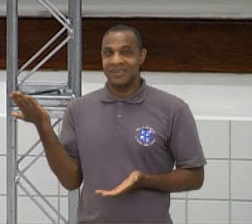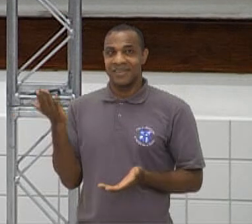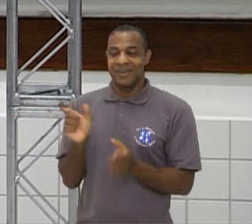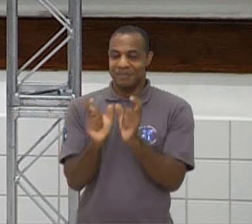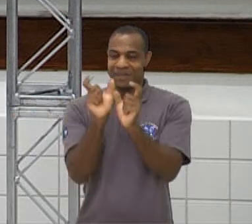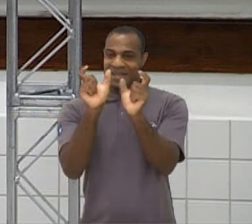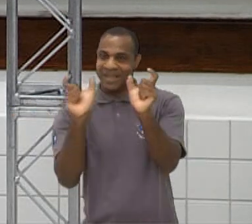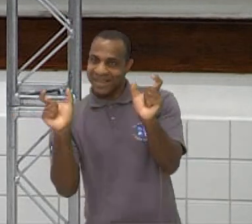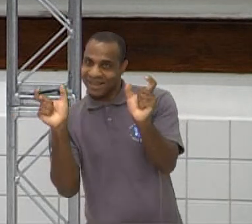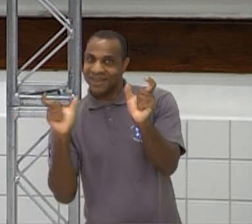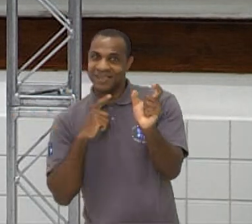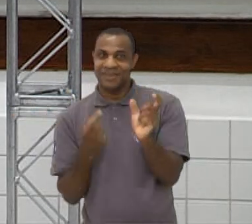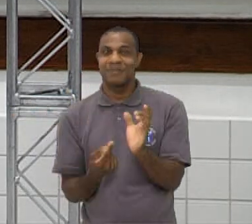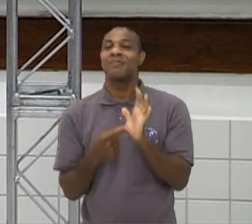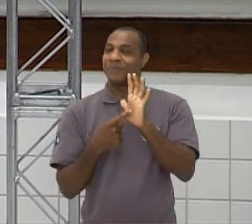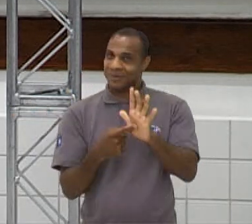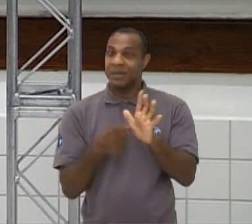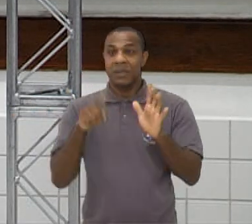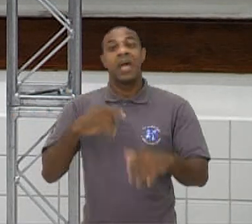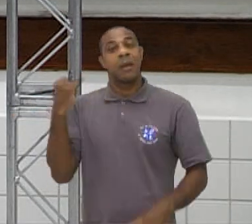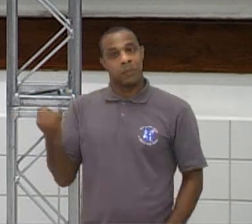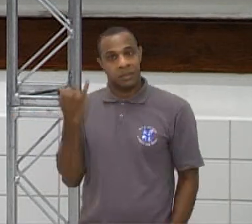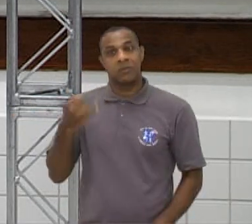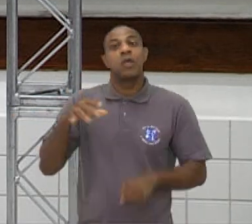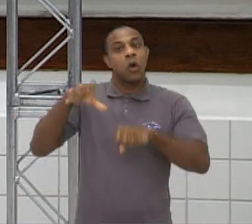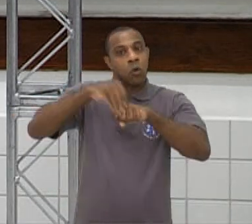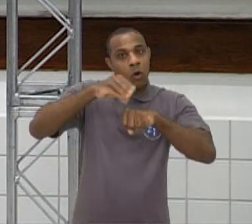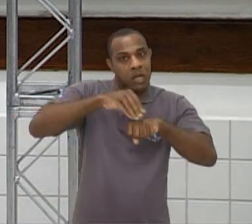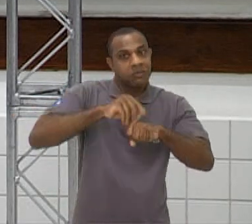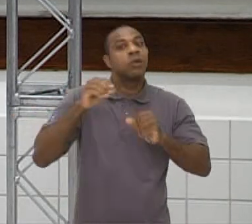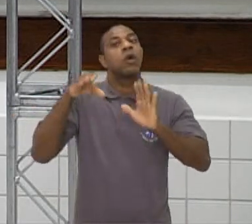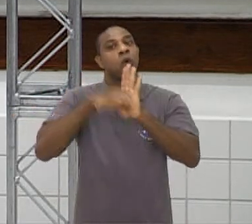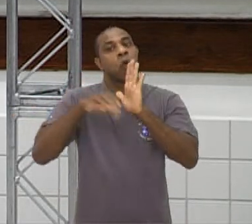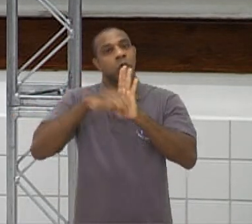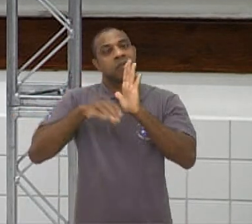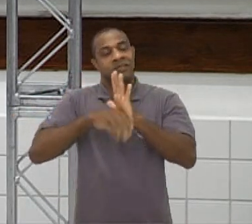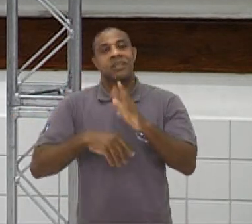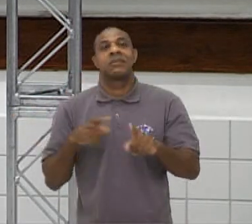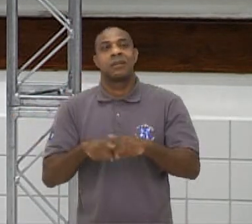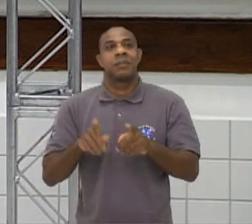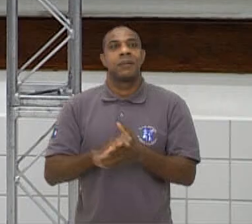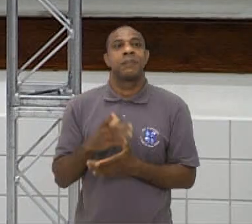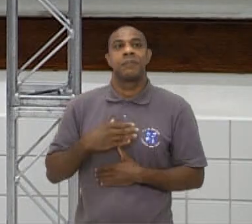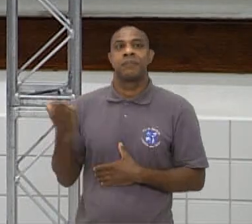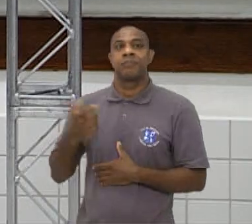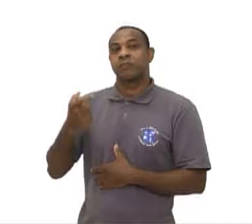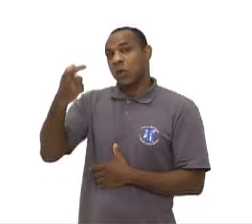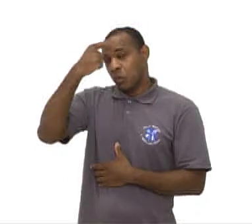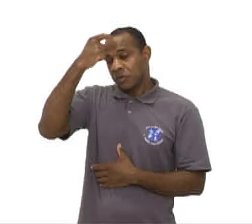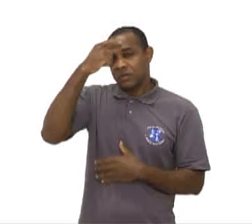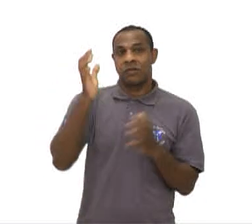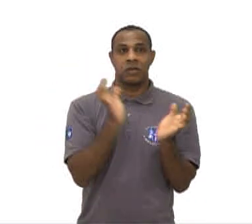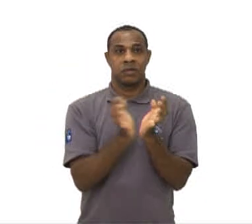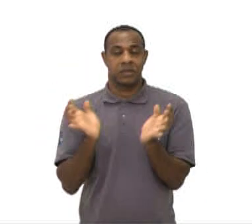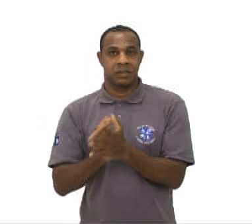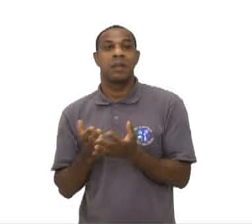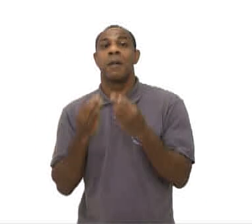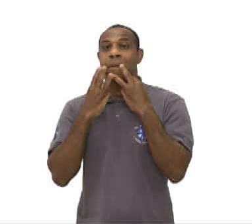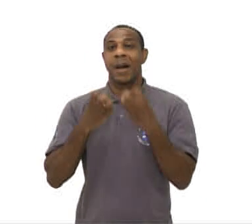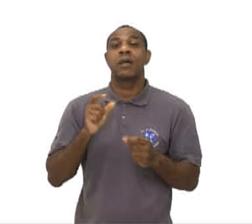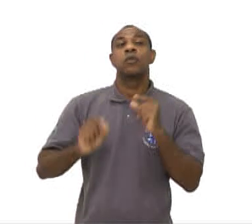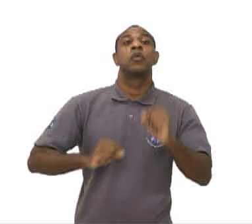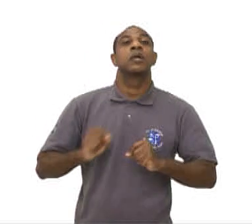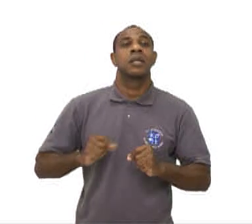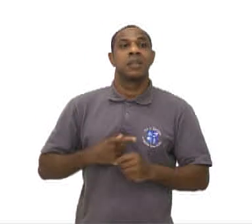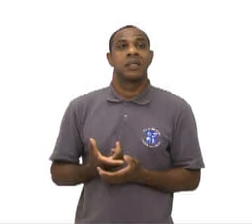meia a gente volta nos termos, por isso que é importante a gente conhecer o conceito para entender a teoria. Consciência de classe. Para Marx,